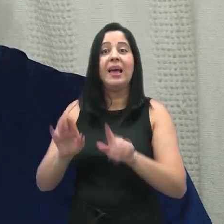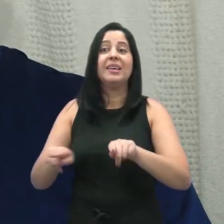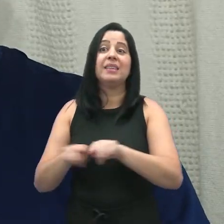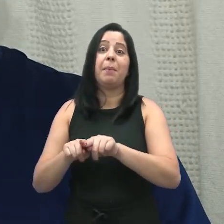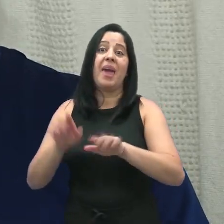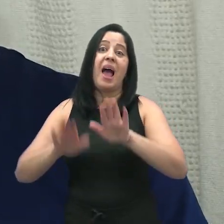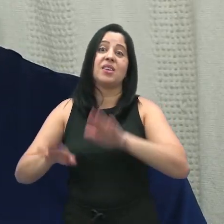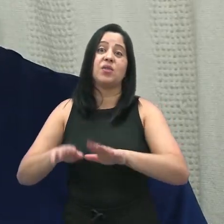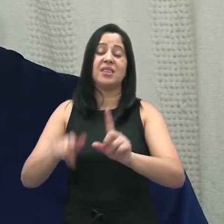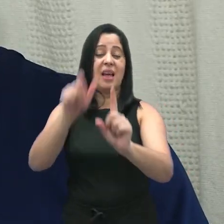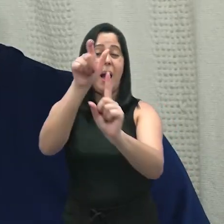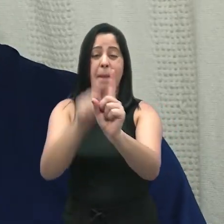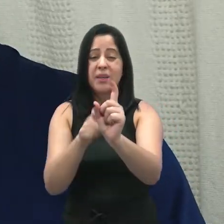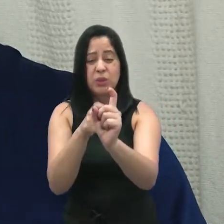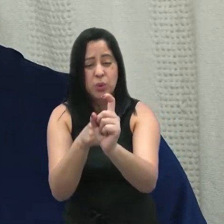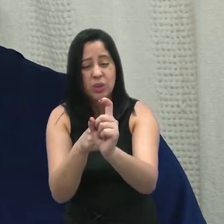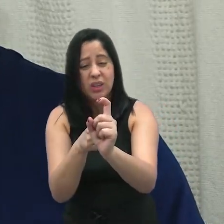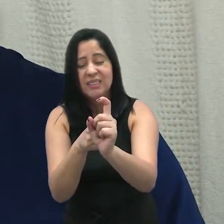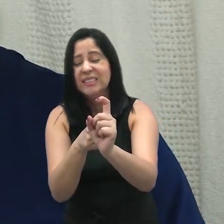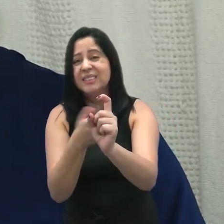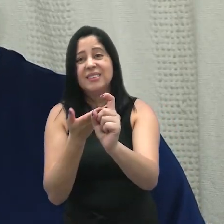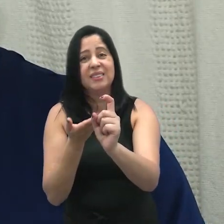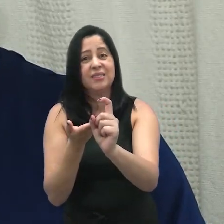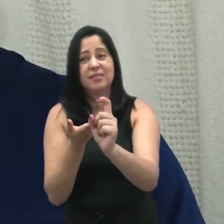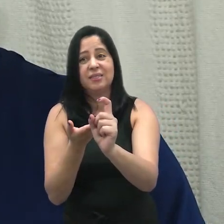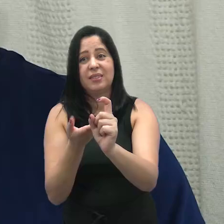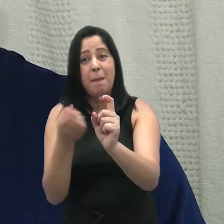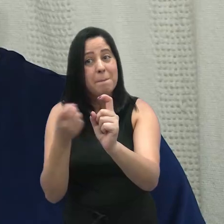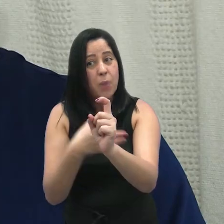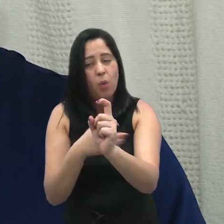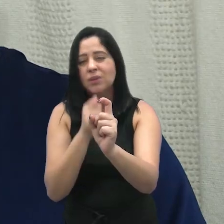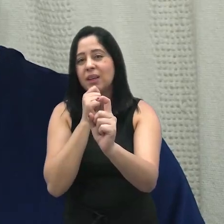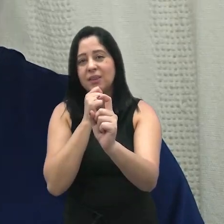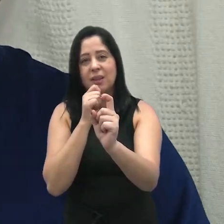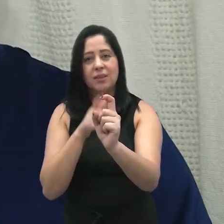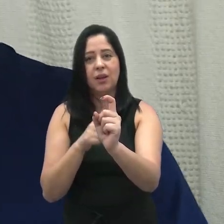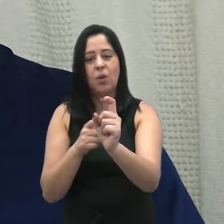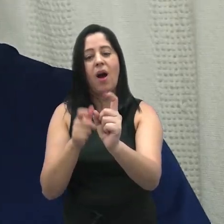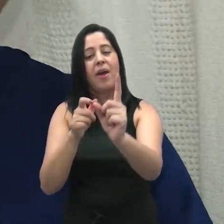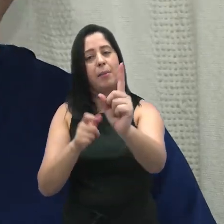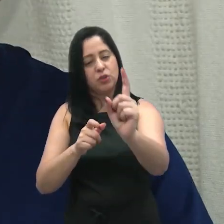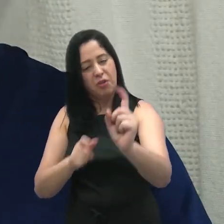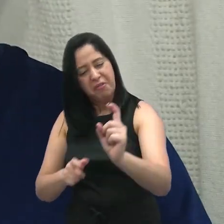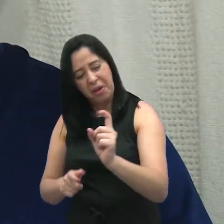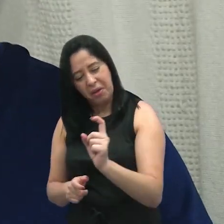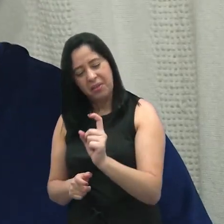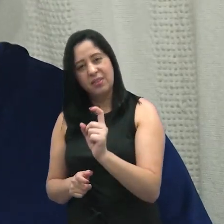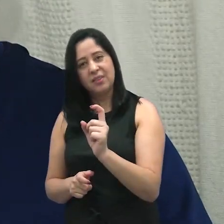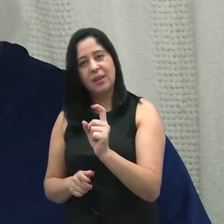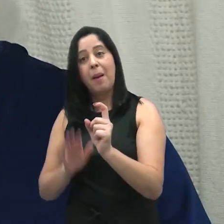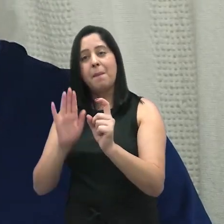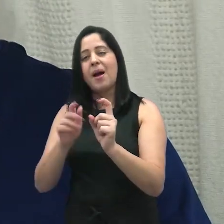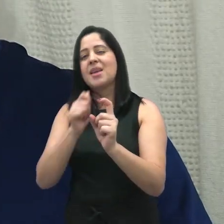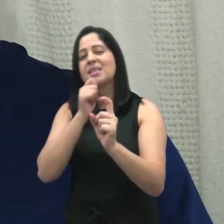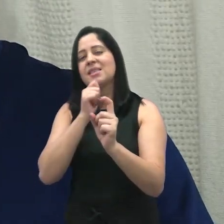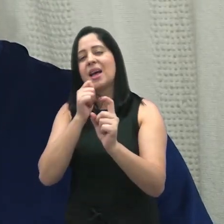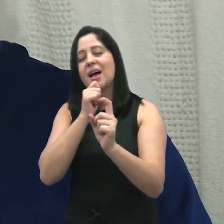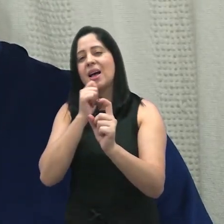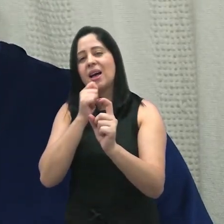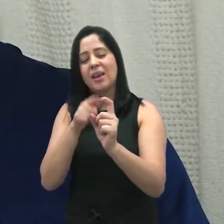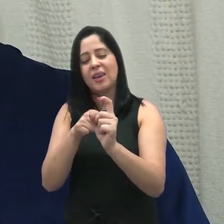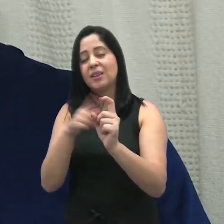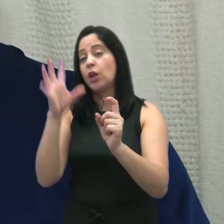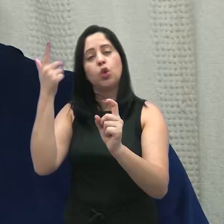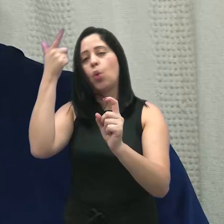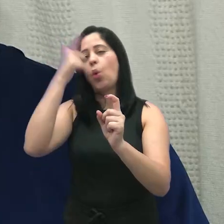Tem muitos que às vezes chegam aqui e ainda não estão preparados. Então naquele âmbito vem, mas ainda